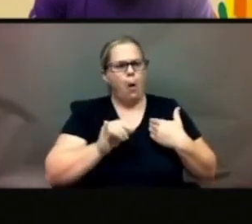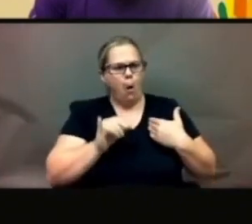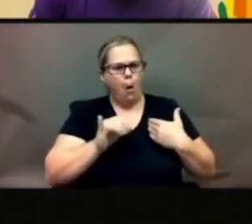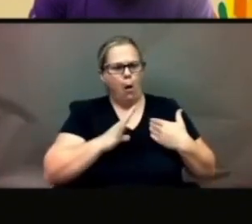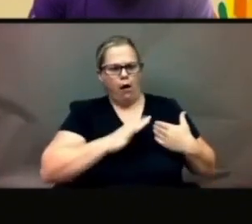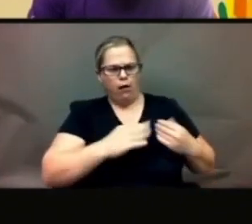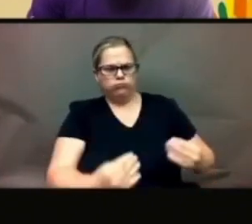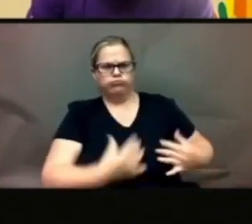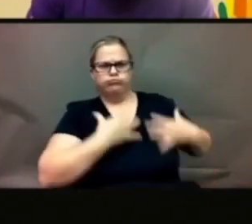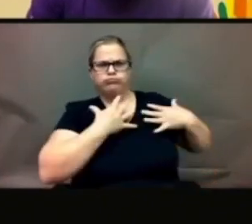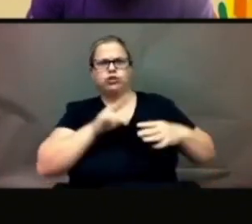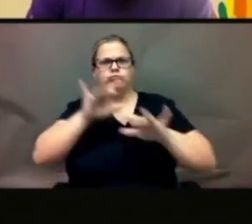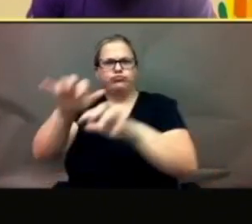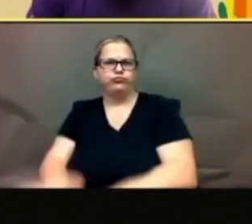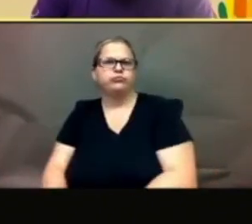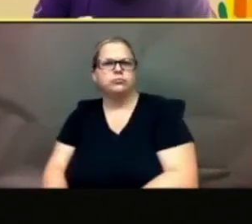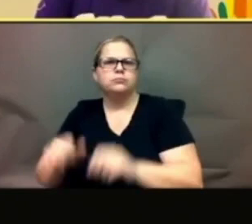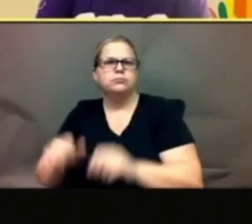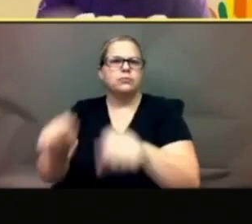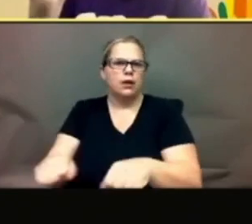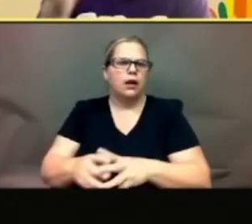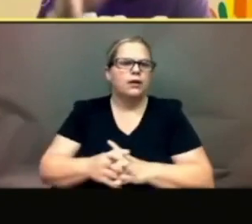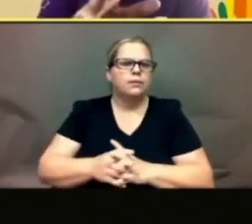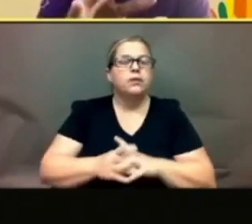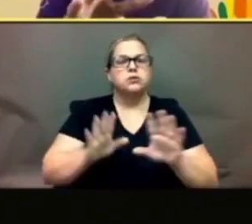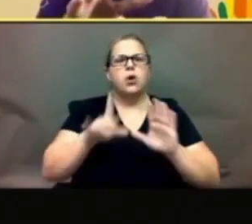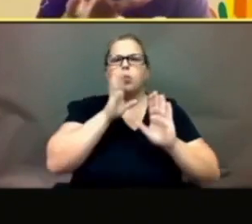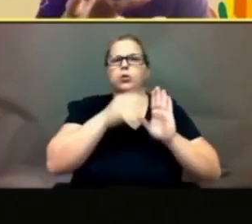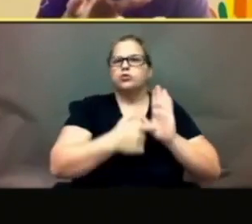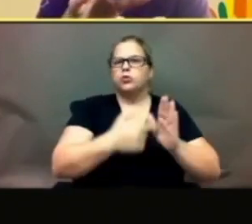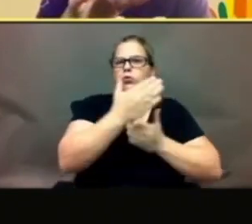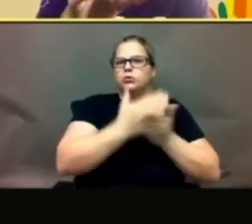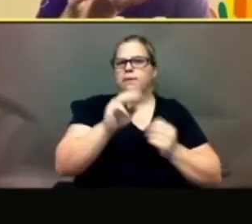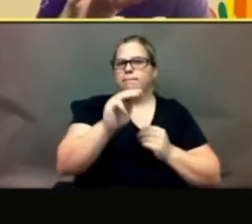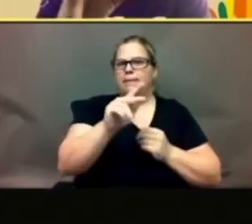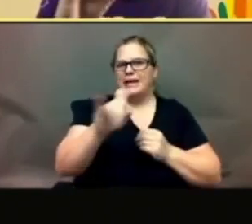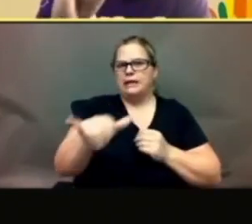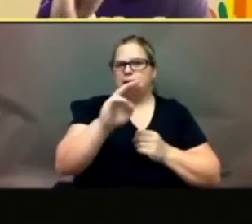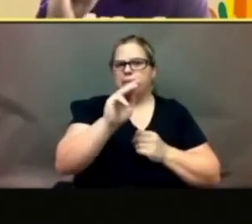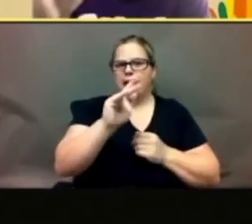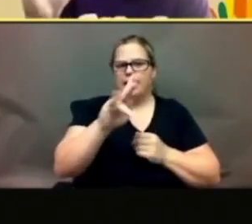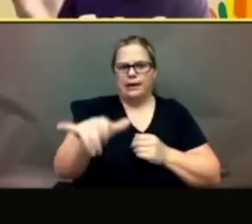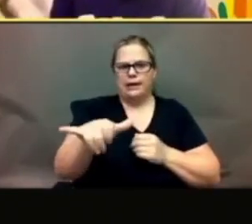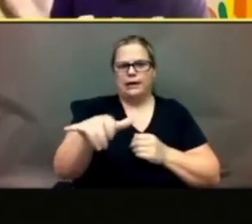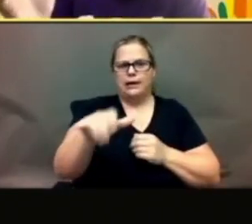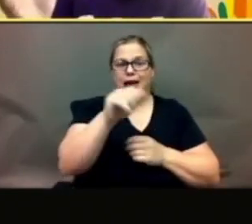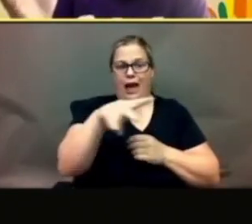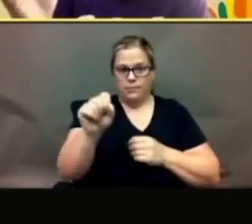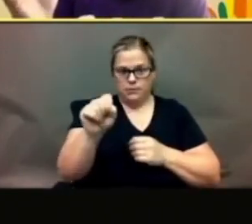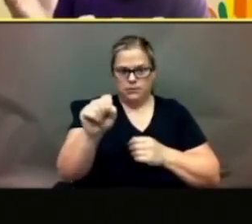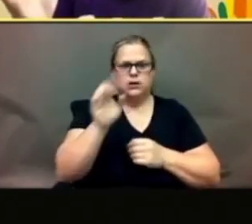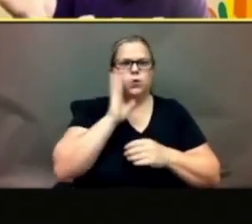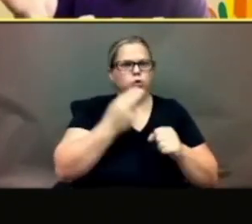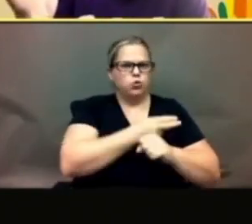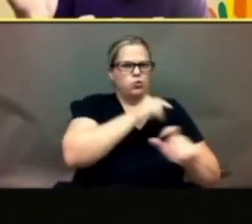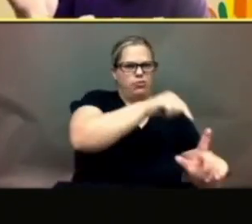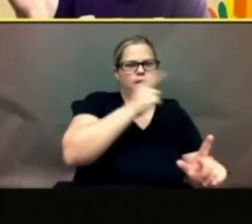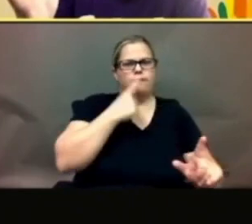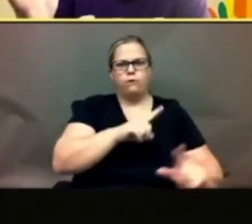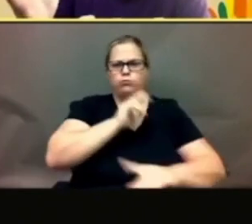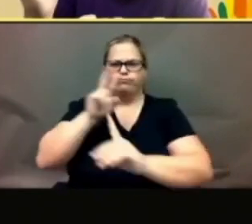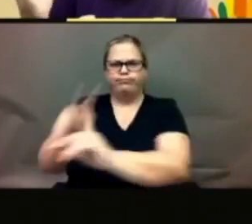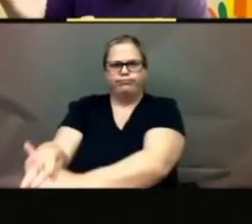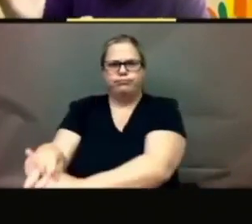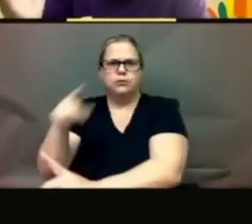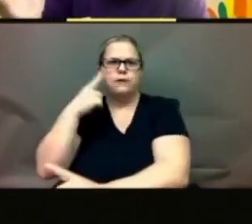aplicativos e os usamos como inspiração. Então, eu vou mostrar alguns aplicativos da Makemake e